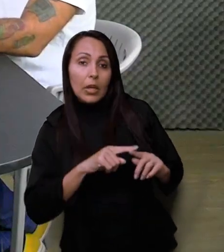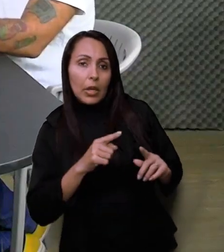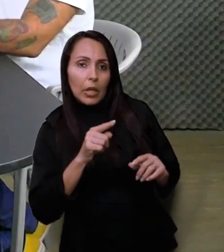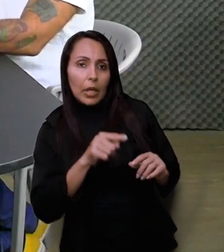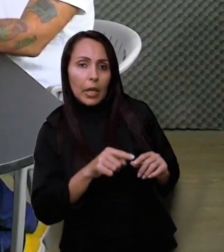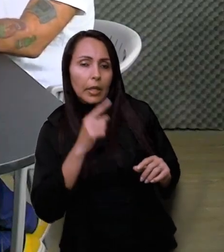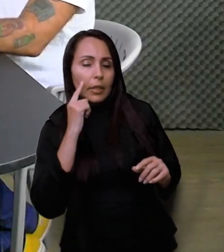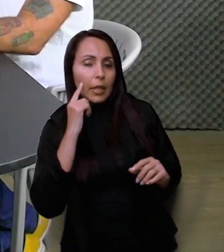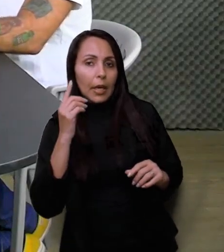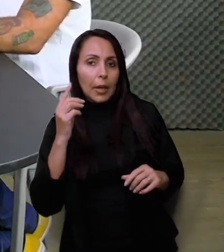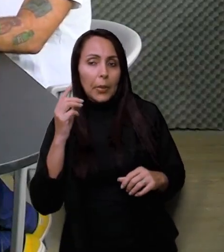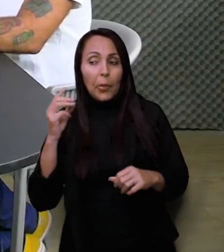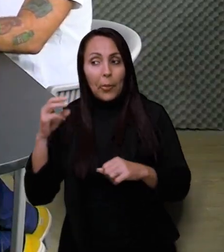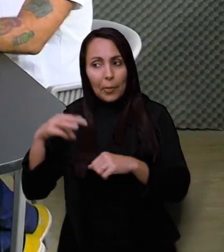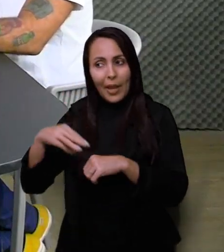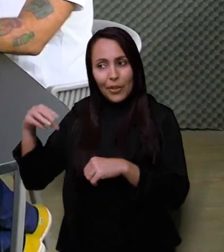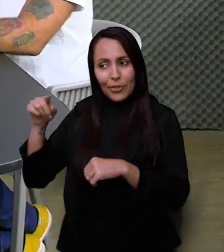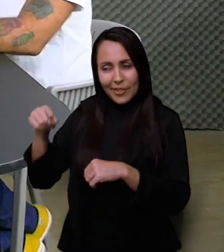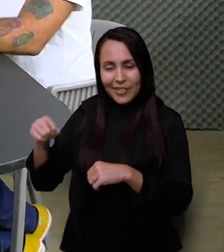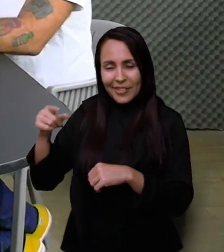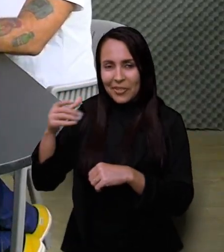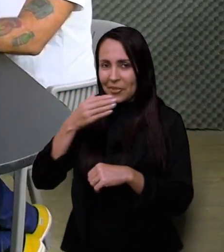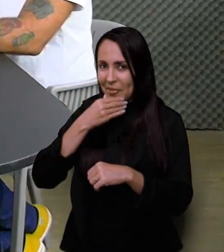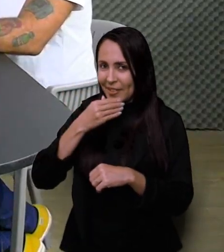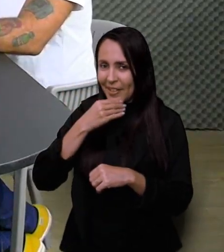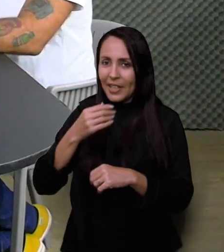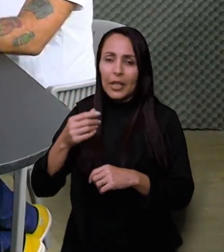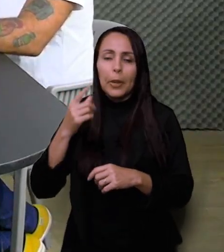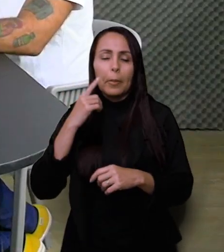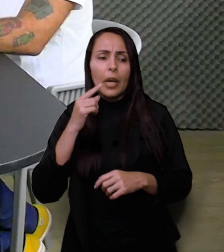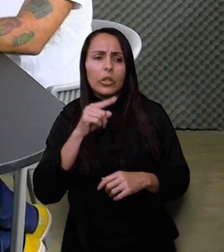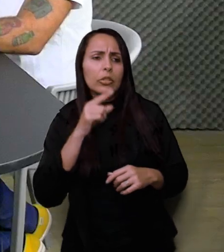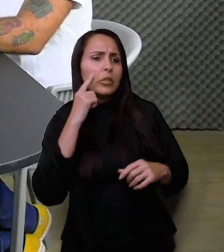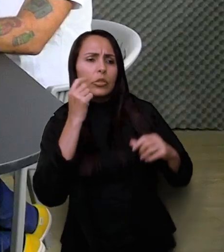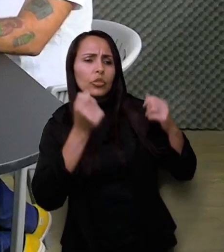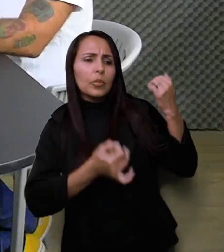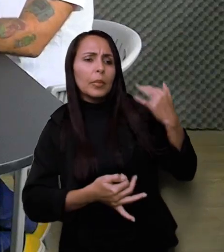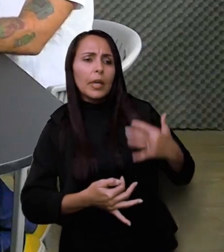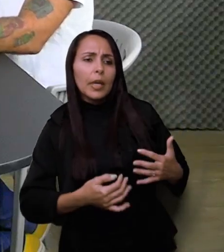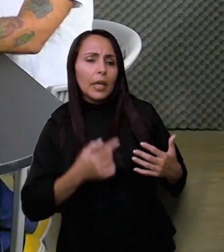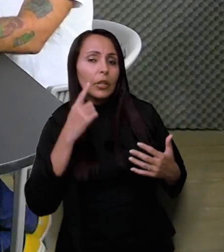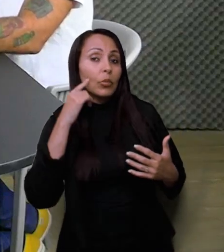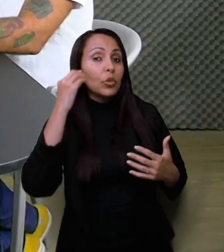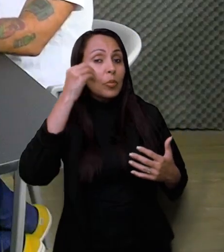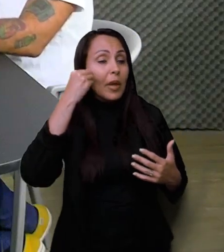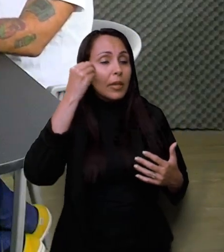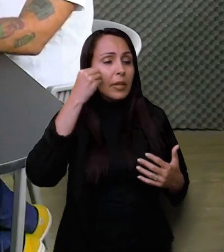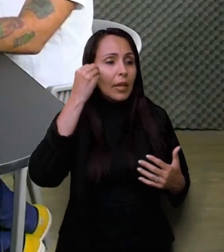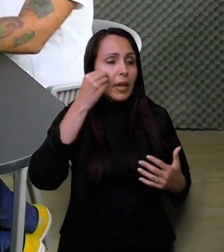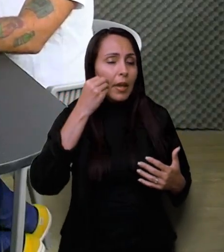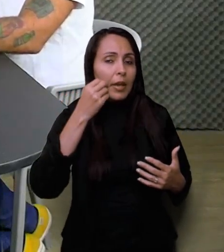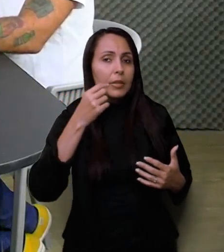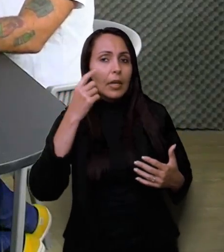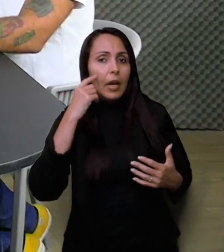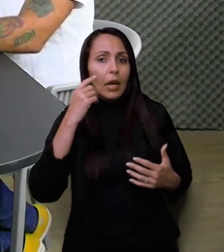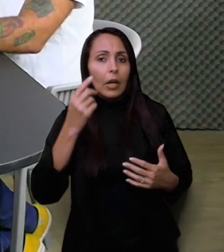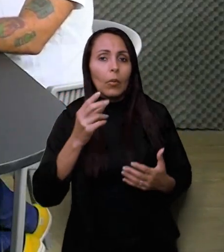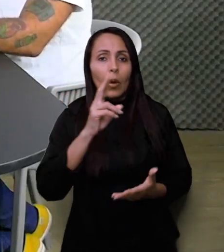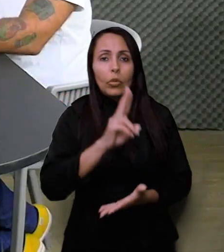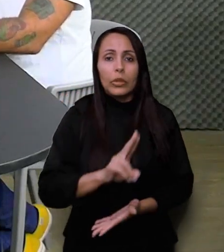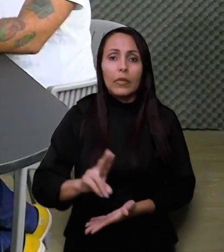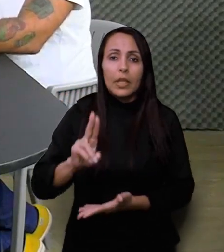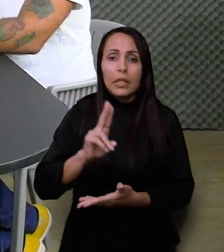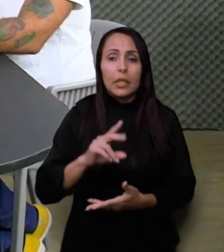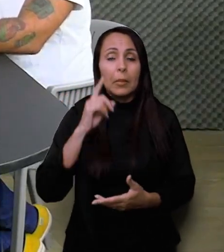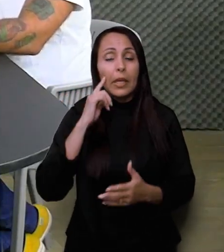o mestre e a, né? Mas, Clara, fala um pouquinho dessa tua experiência com a universidade para quem está